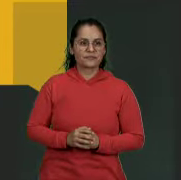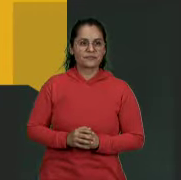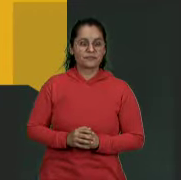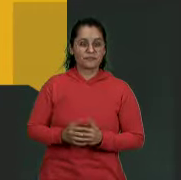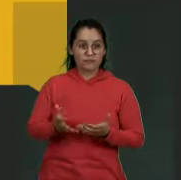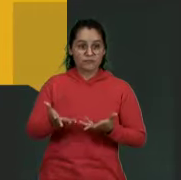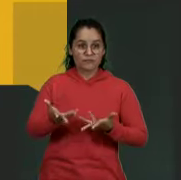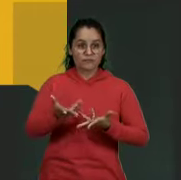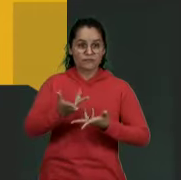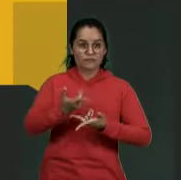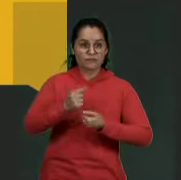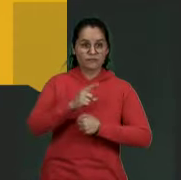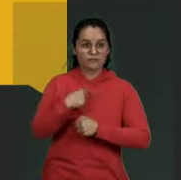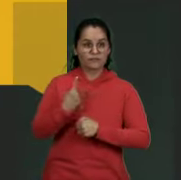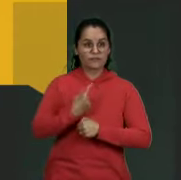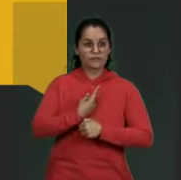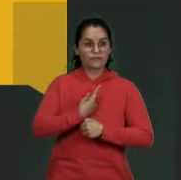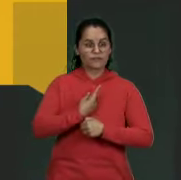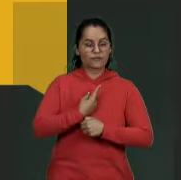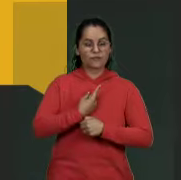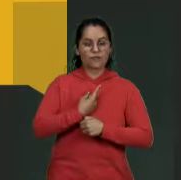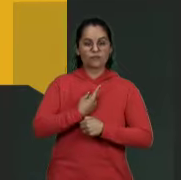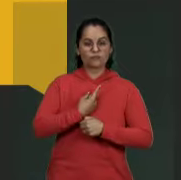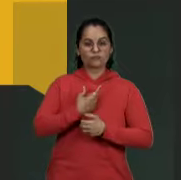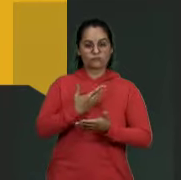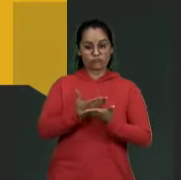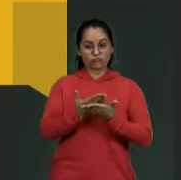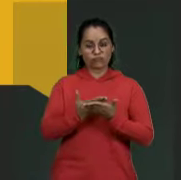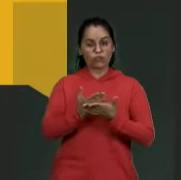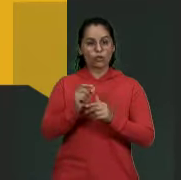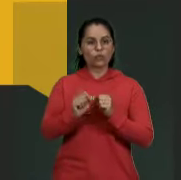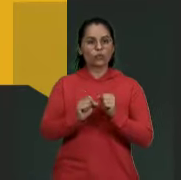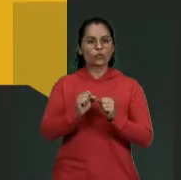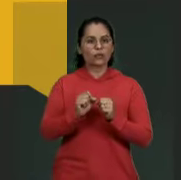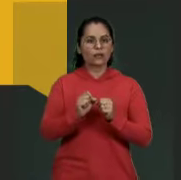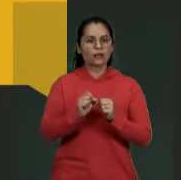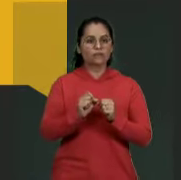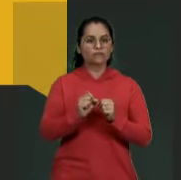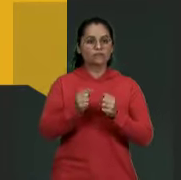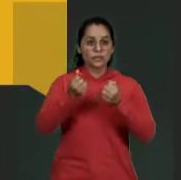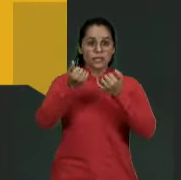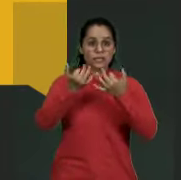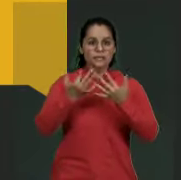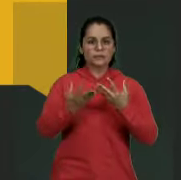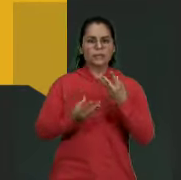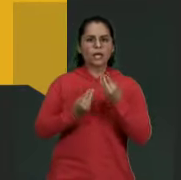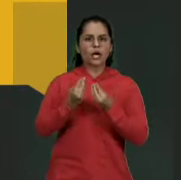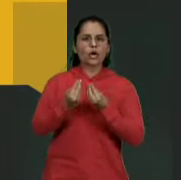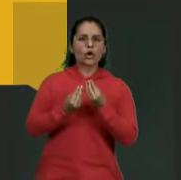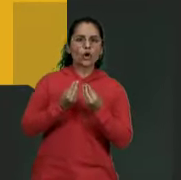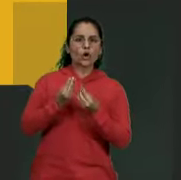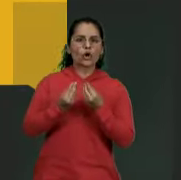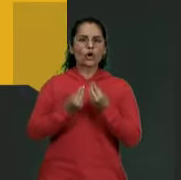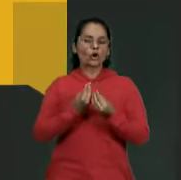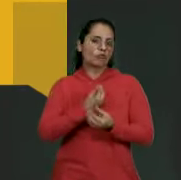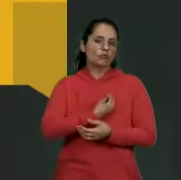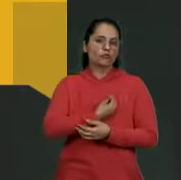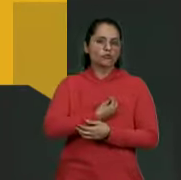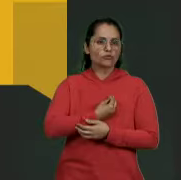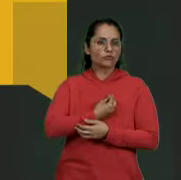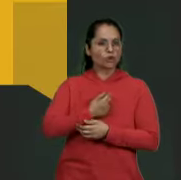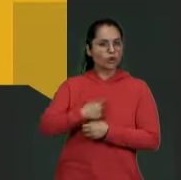As habilidades que nós vamos alcançar, que nós pretendemos alcançar, explicar como o funcionamento do sistema nervoso